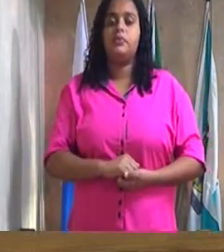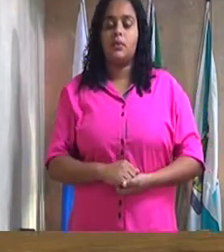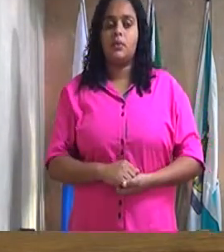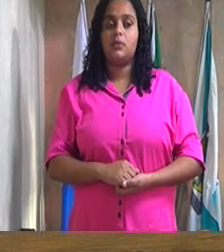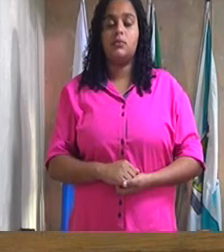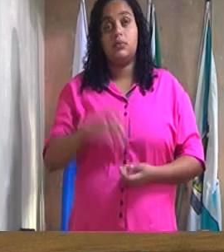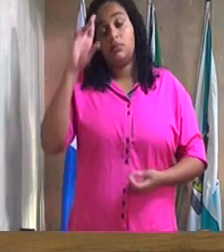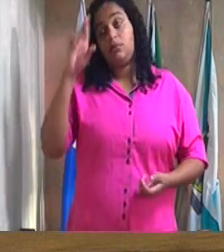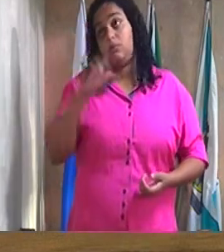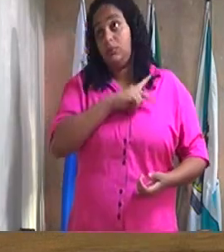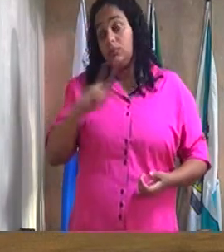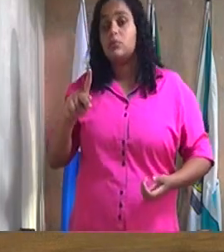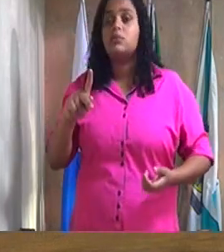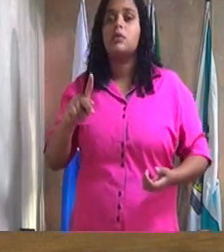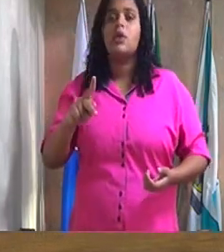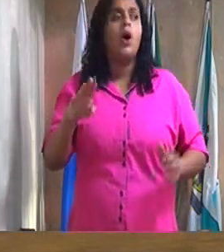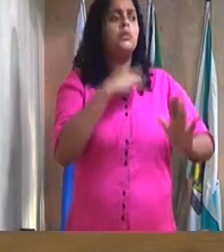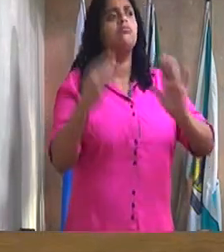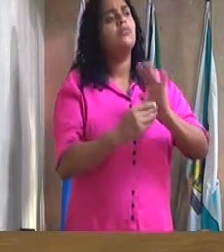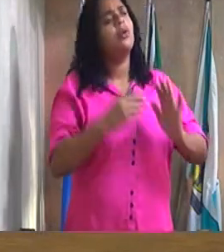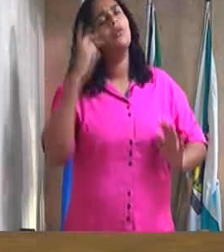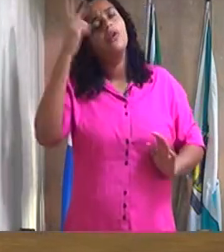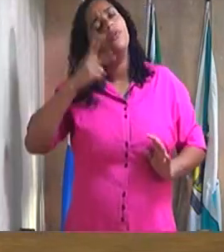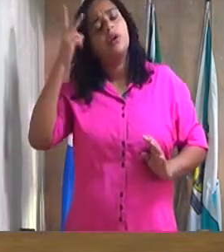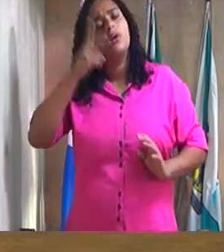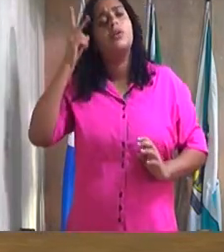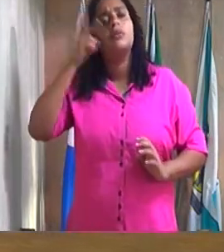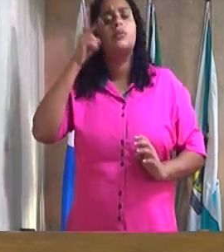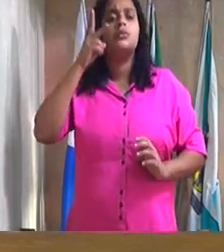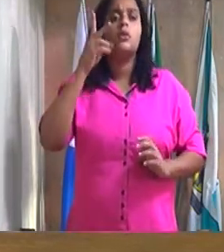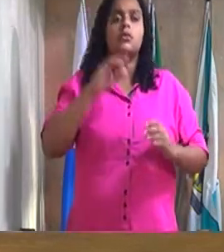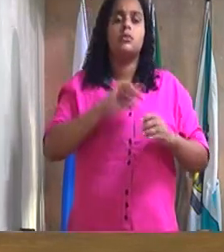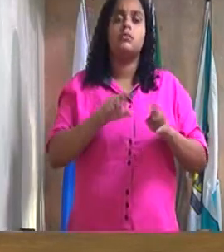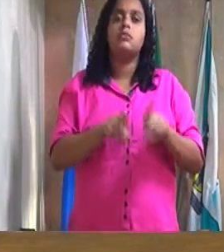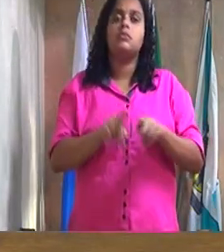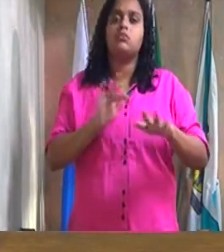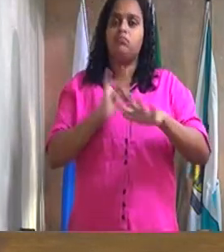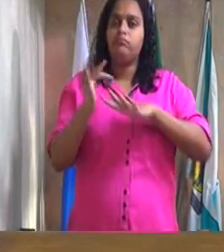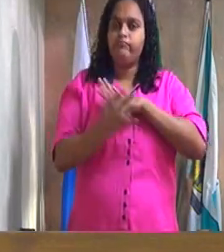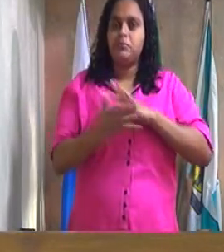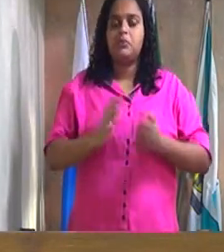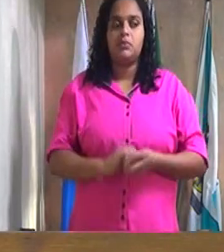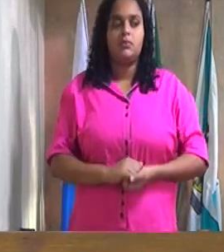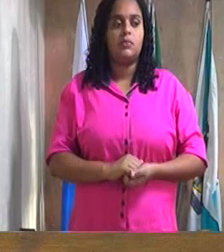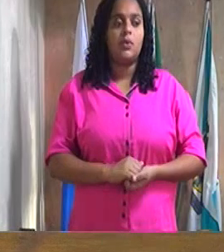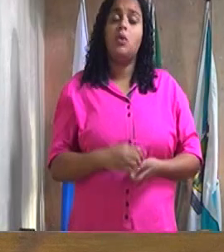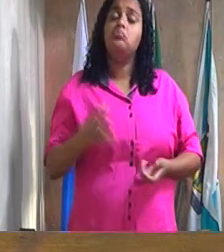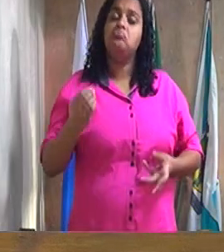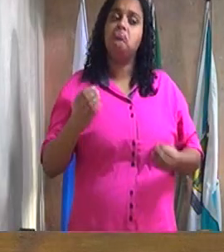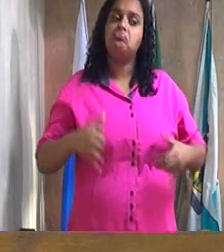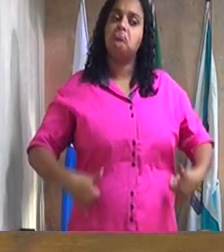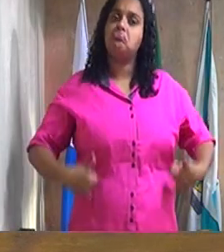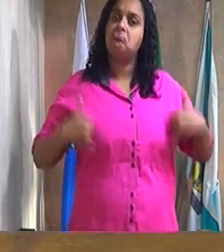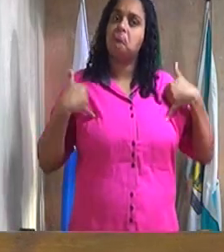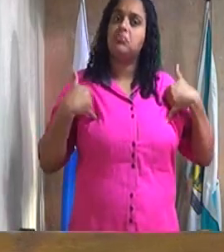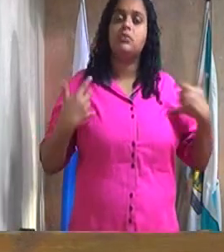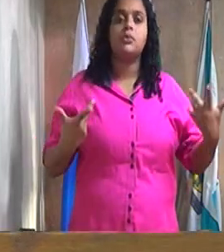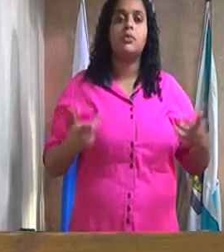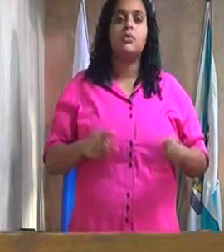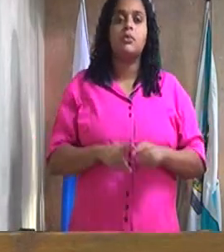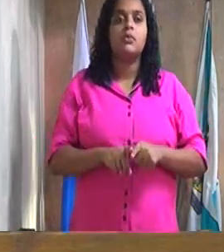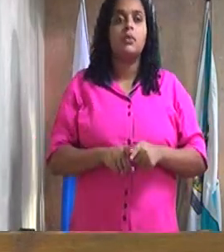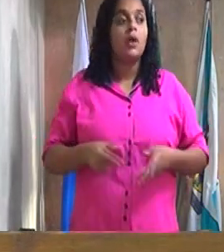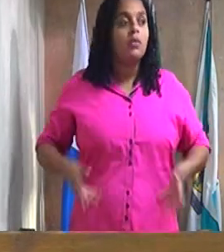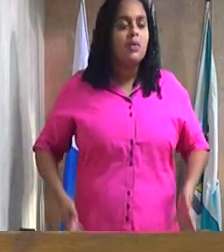Senhor presidente, senhores vereadores, senhores membros da imprensa, senhor presidente, com muito orgulho, eu nasci num